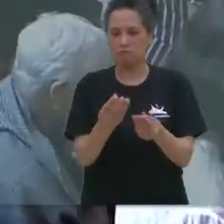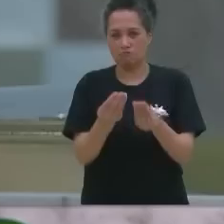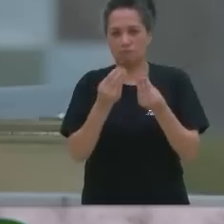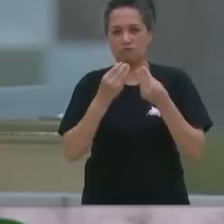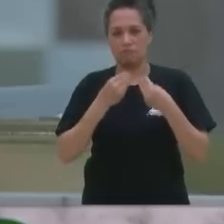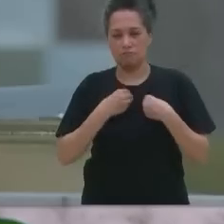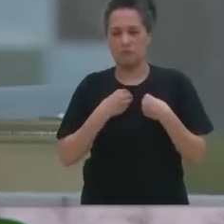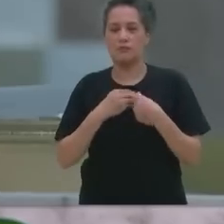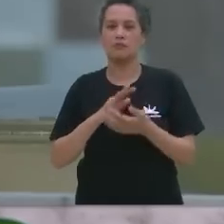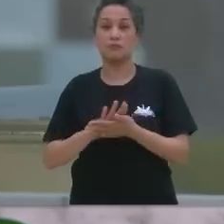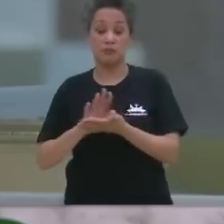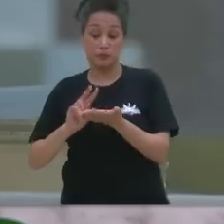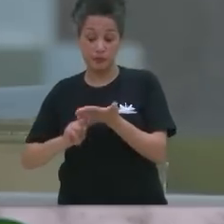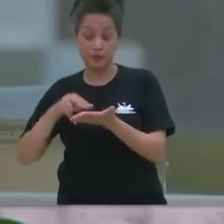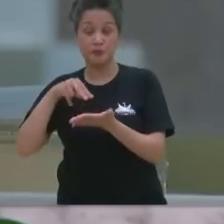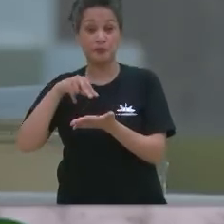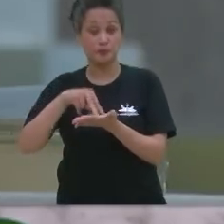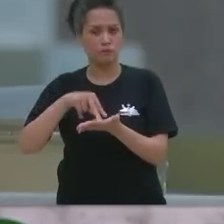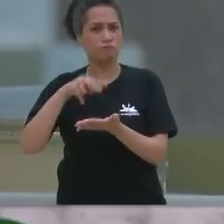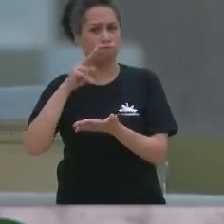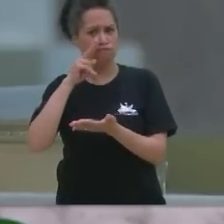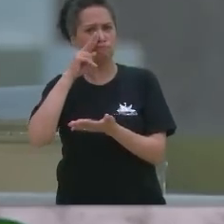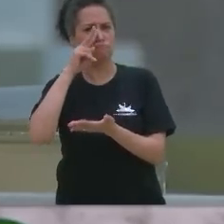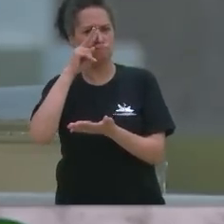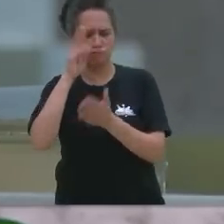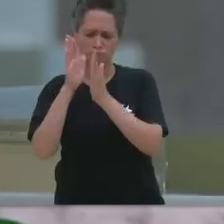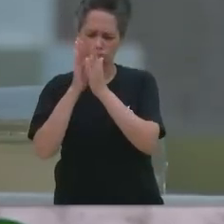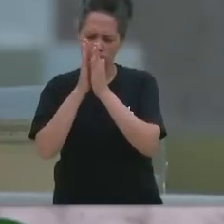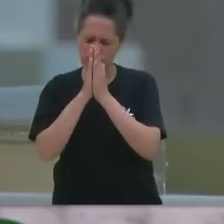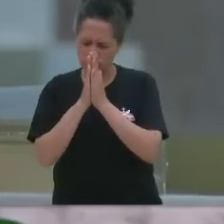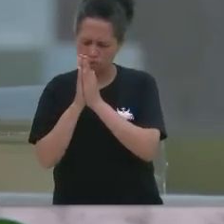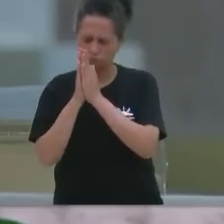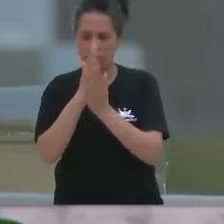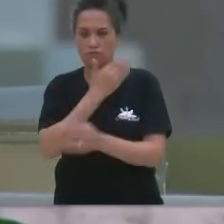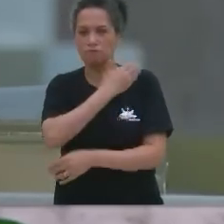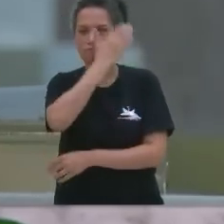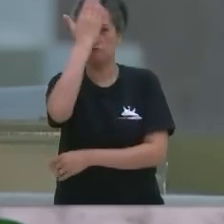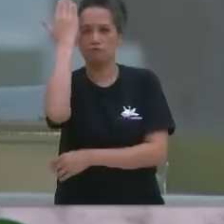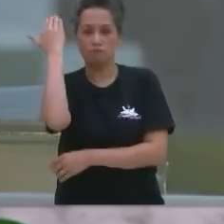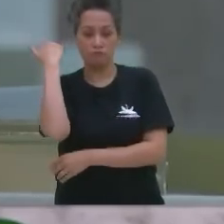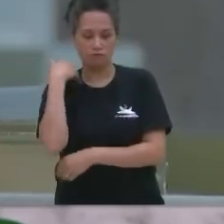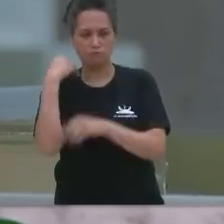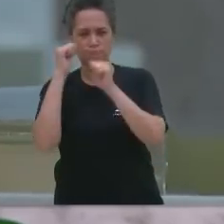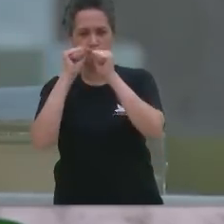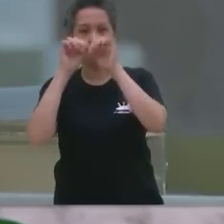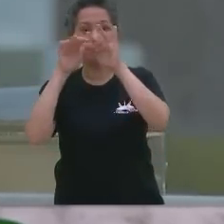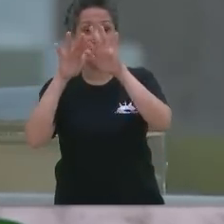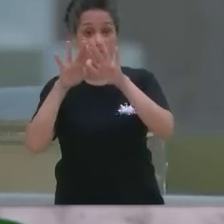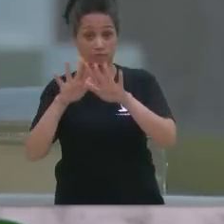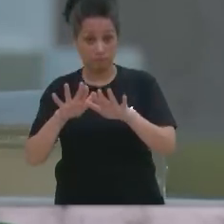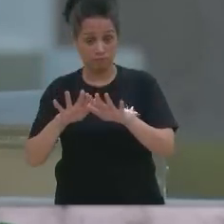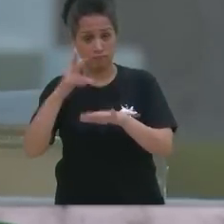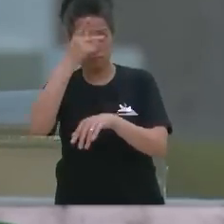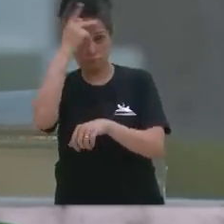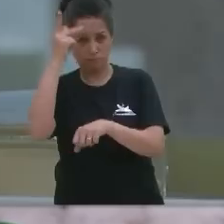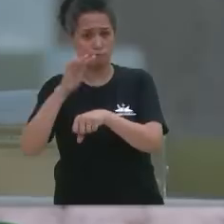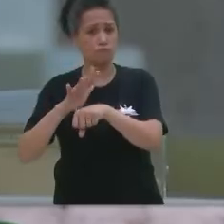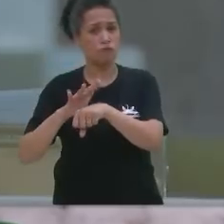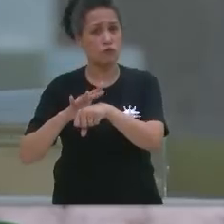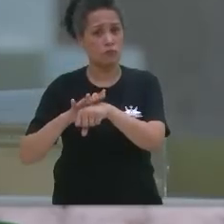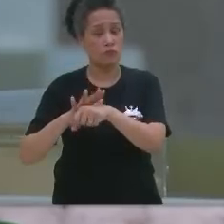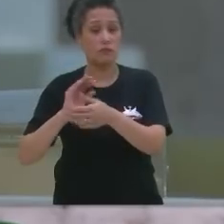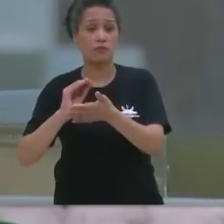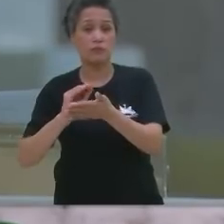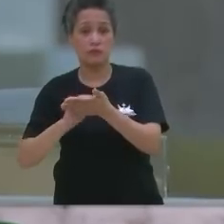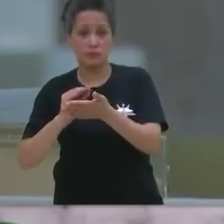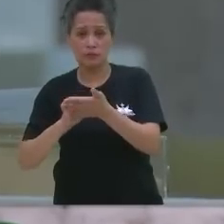concedei. Fortalecei, Senhor, por intercessão de Nossa Senhora das Graças, os enfermos,